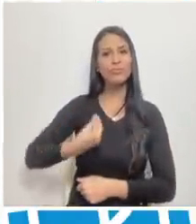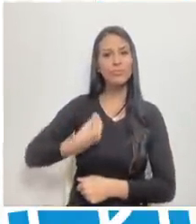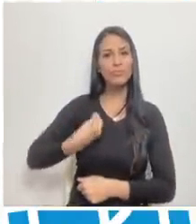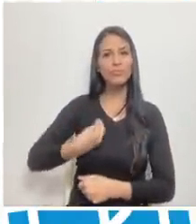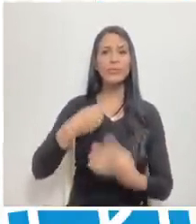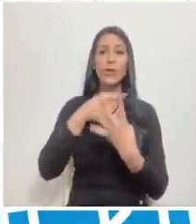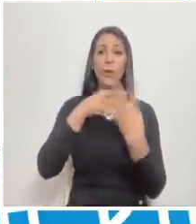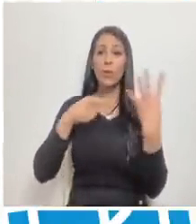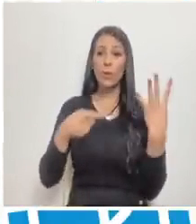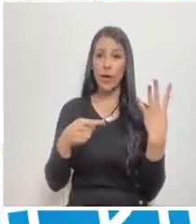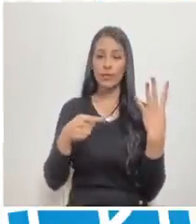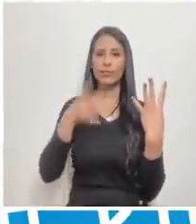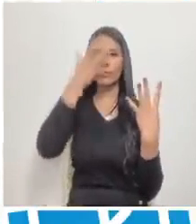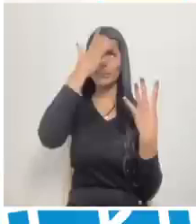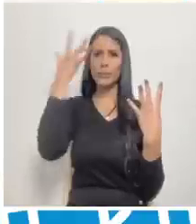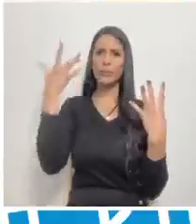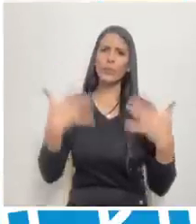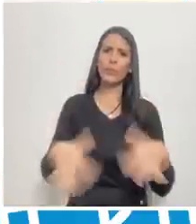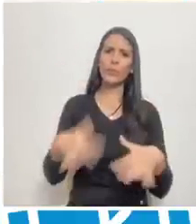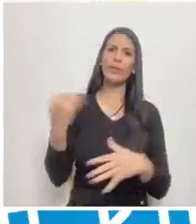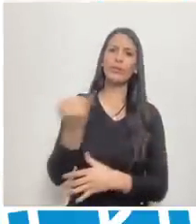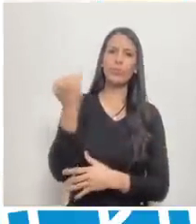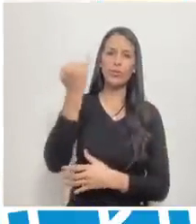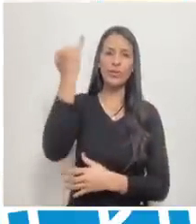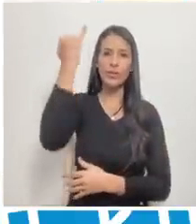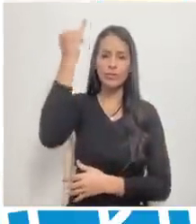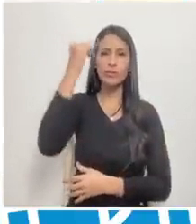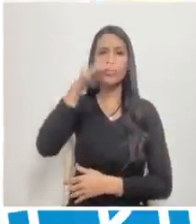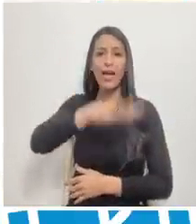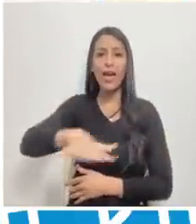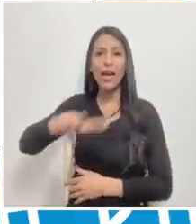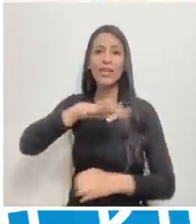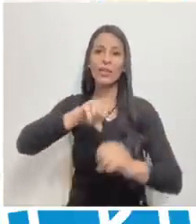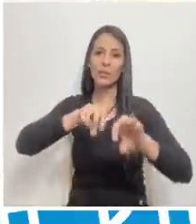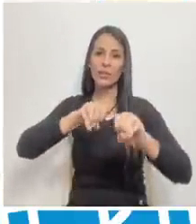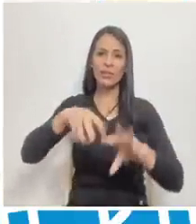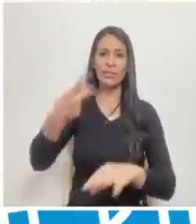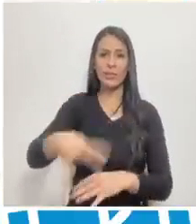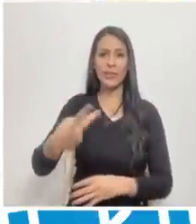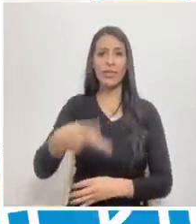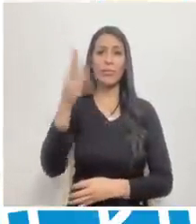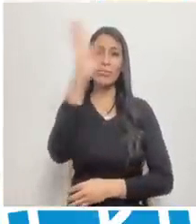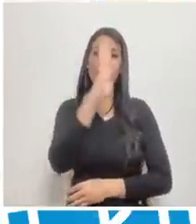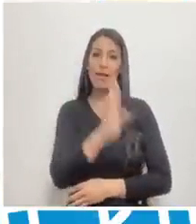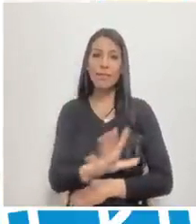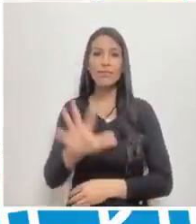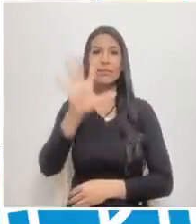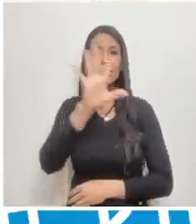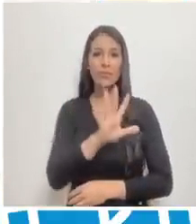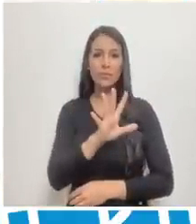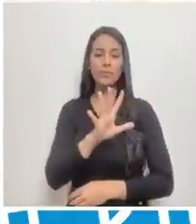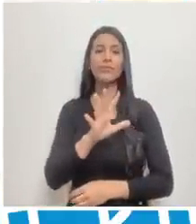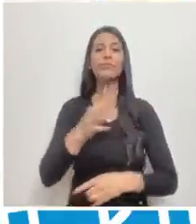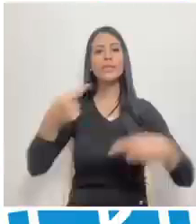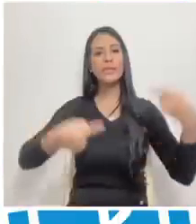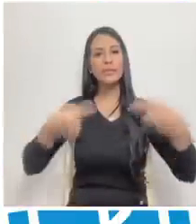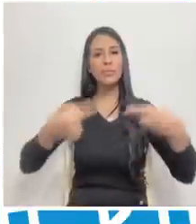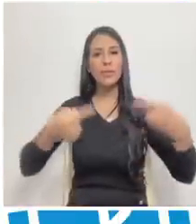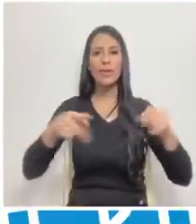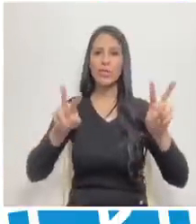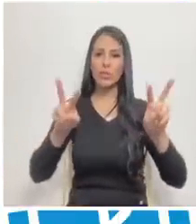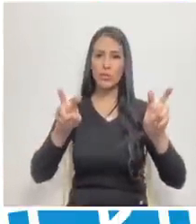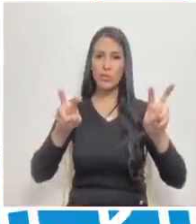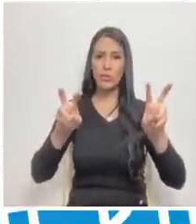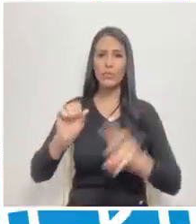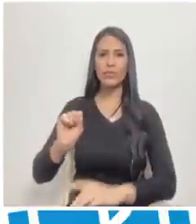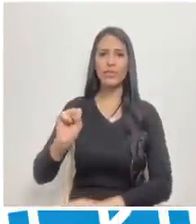pessoas muito importantes para a educação no Brasil, né? E o debate sobre o SAEB, eu acho que